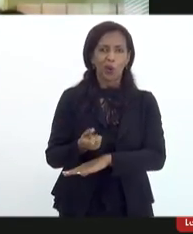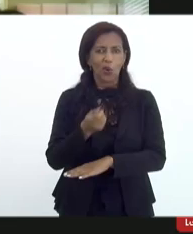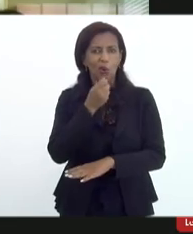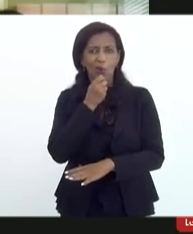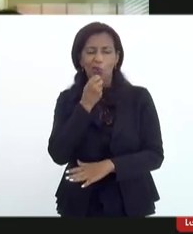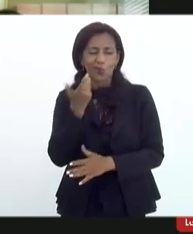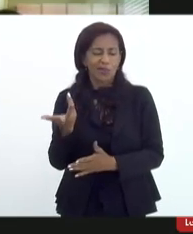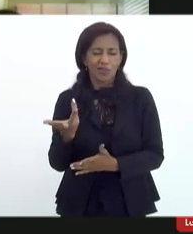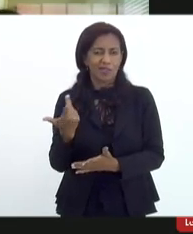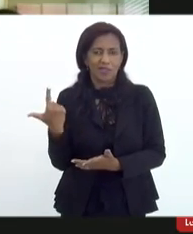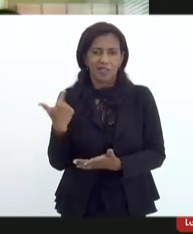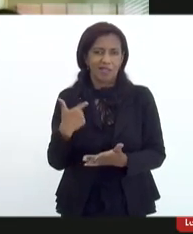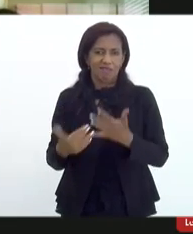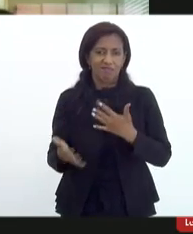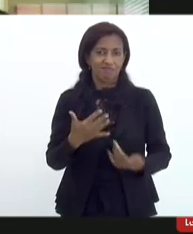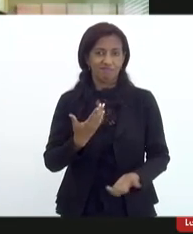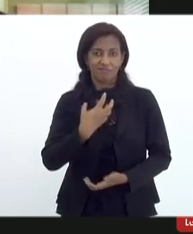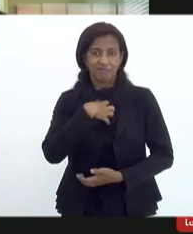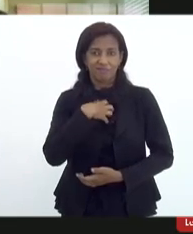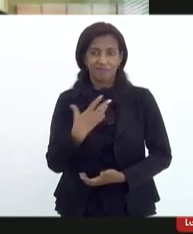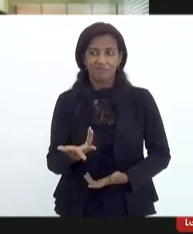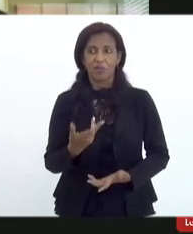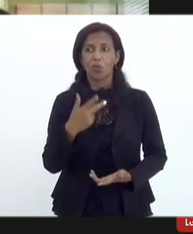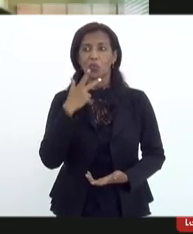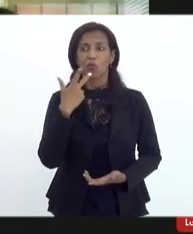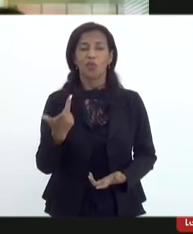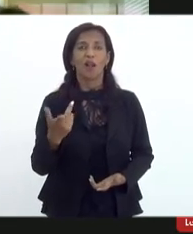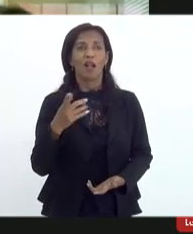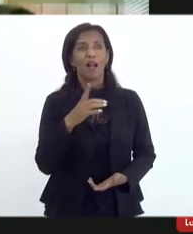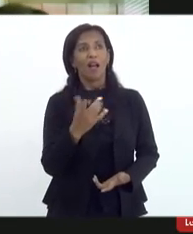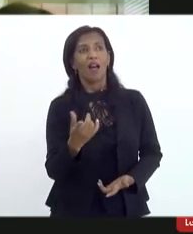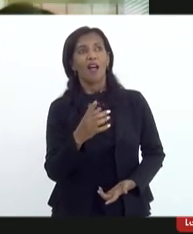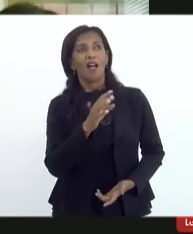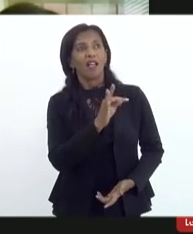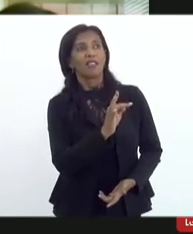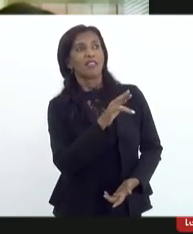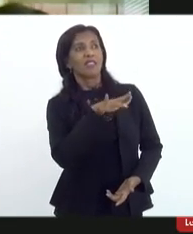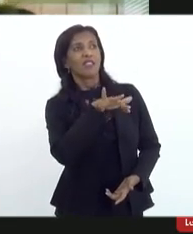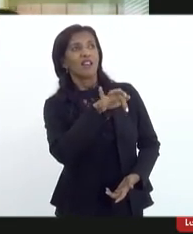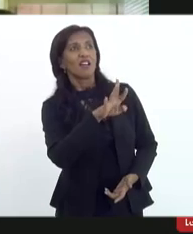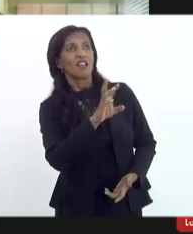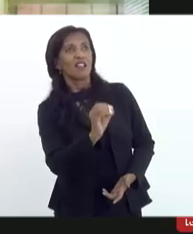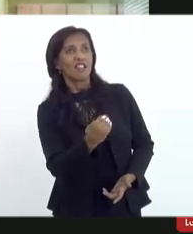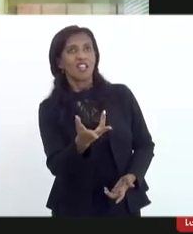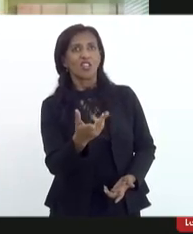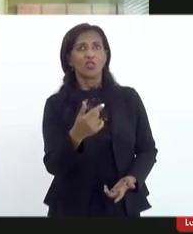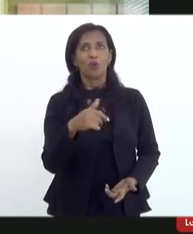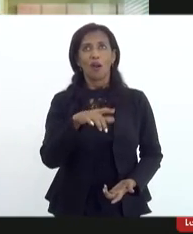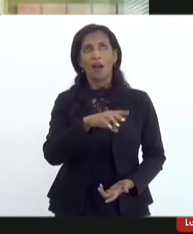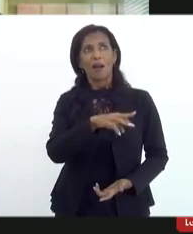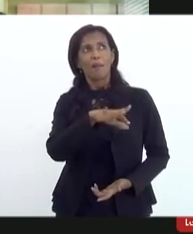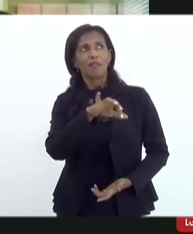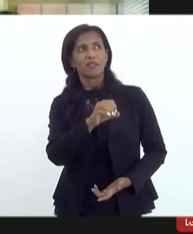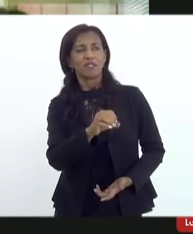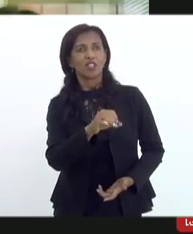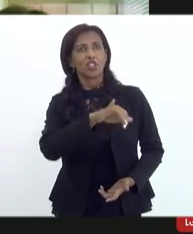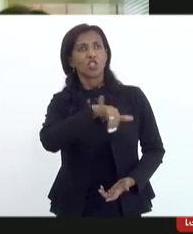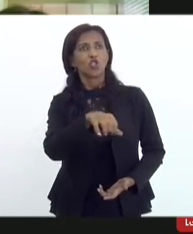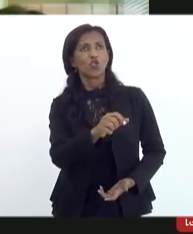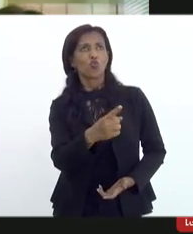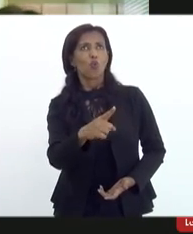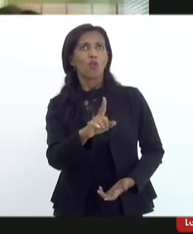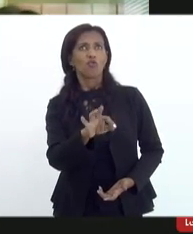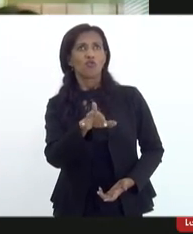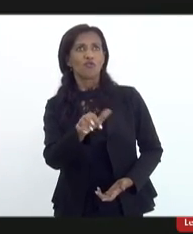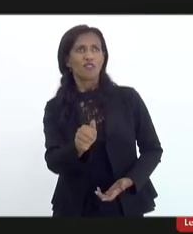ter qualquer sentido. Quando se fala assim, Tancredo da Silva Pinto, Martinho Mendes Ferreira, João de